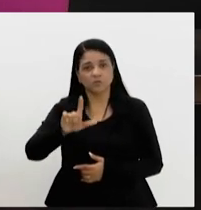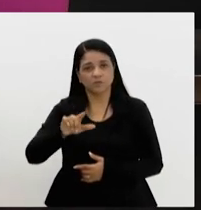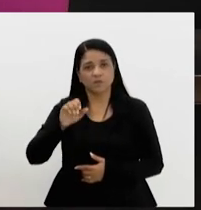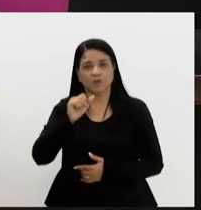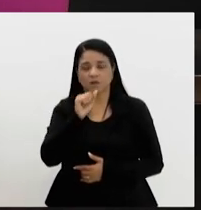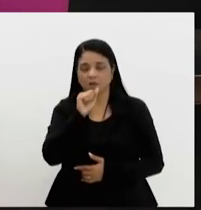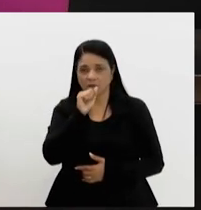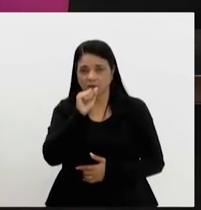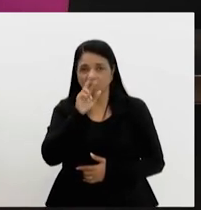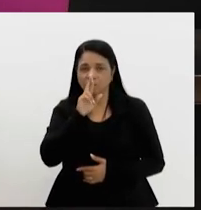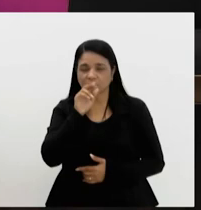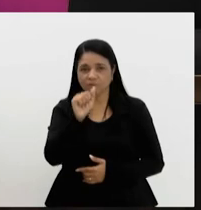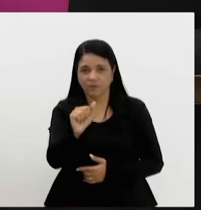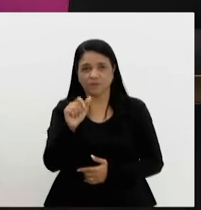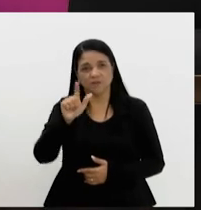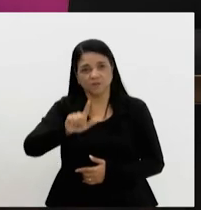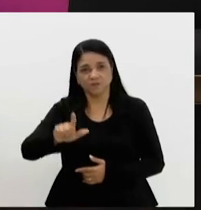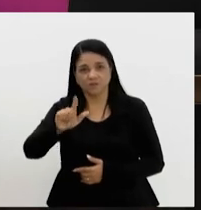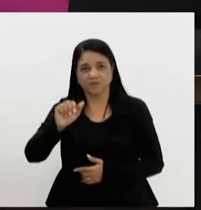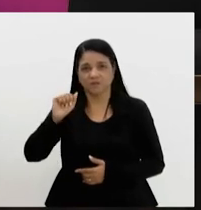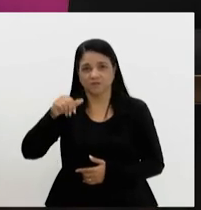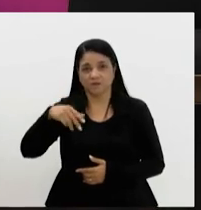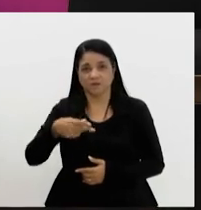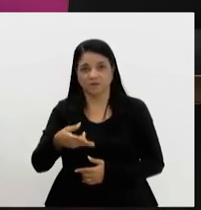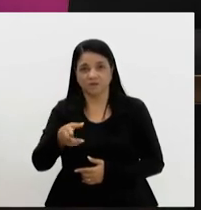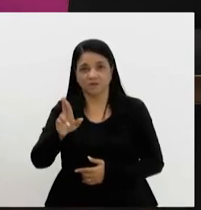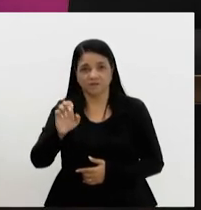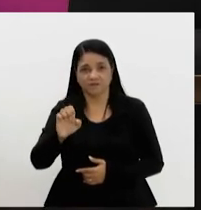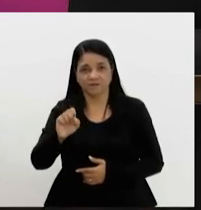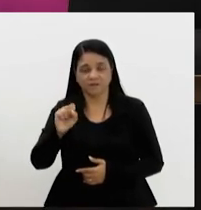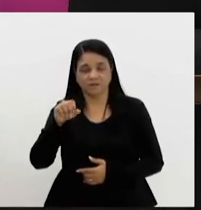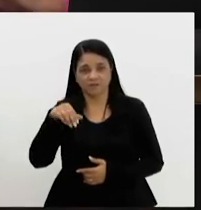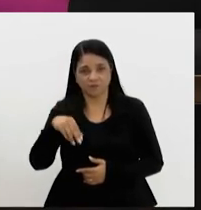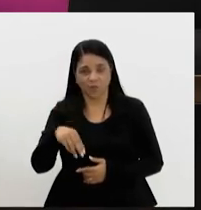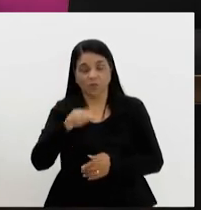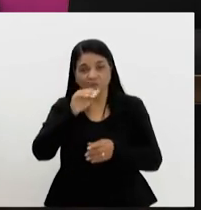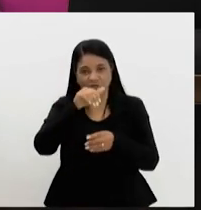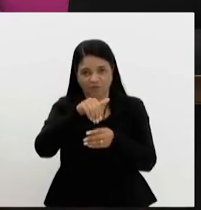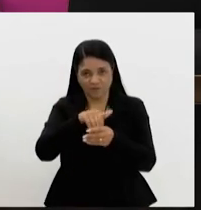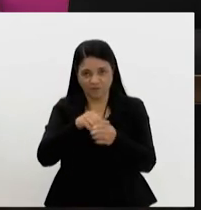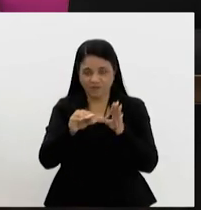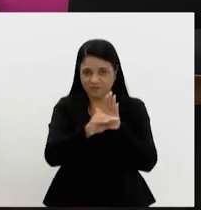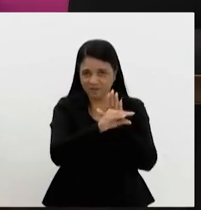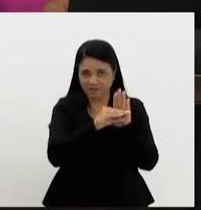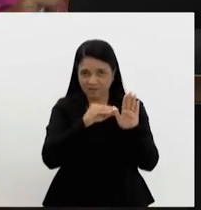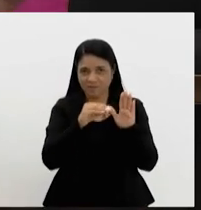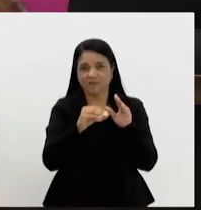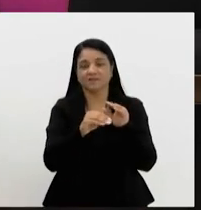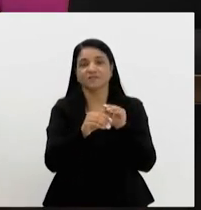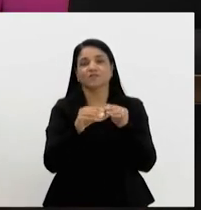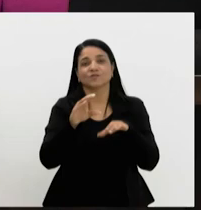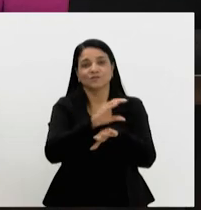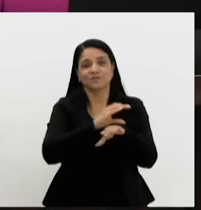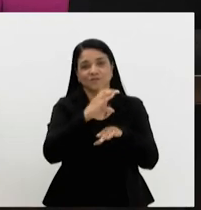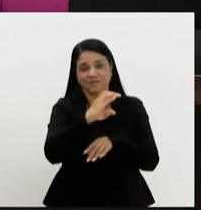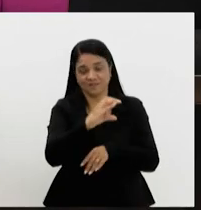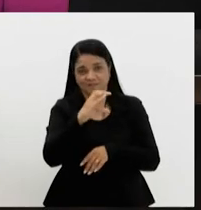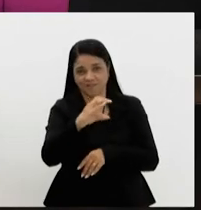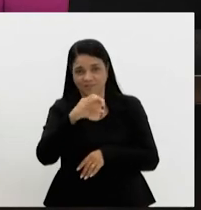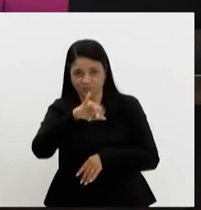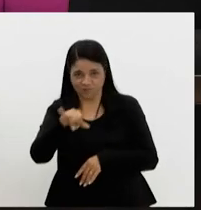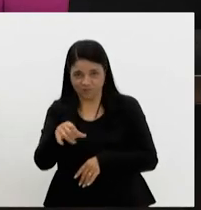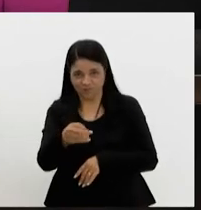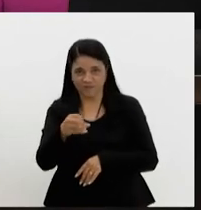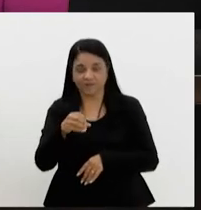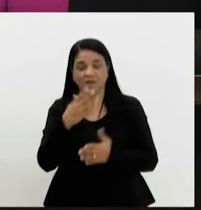Amorim, Lucinha e Anderson Moraes. Em votação, as emendas da Comissão de Constituição e Justiça,